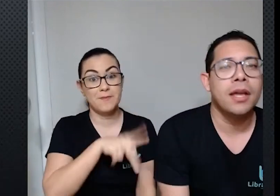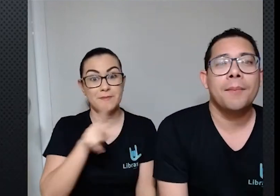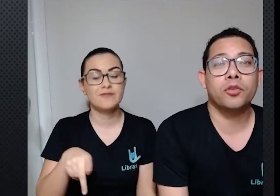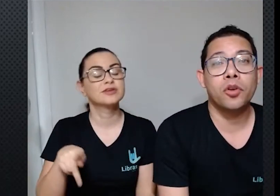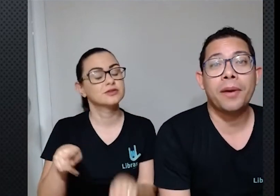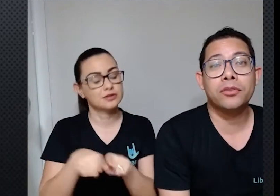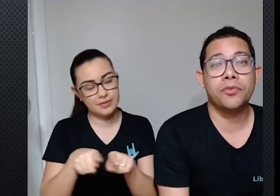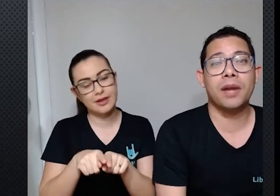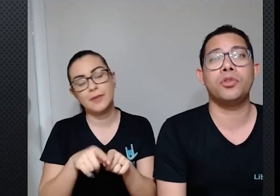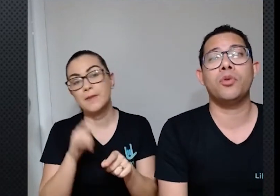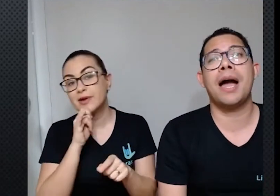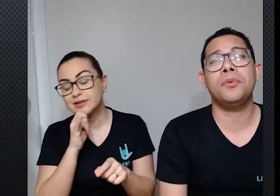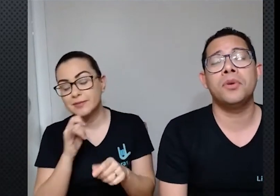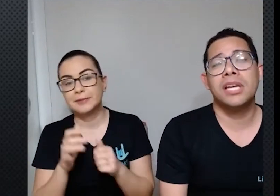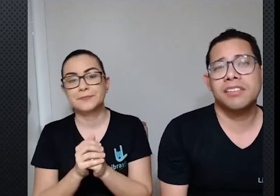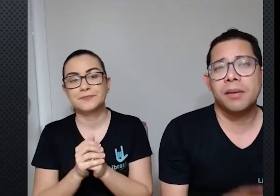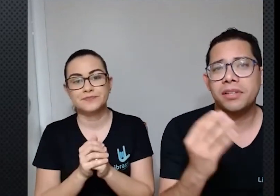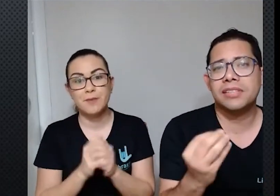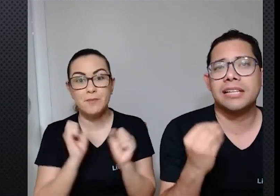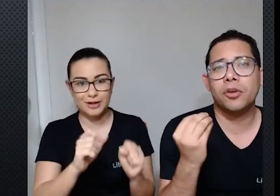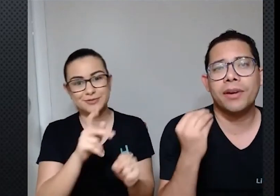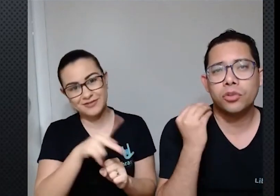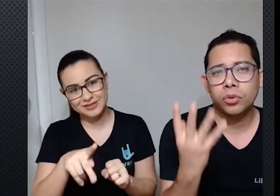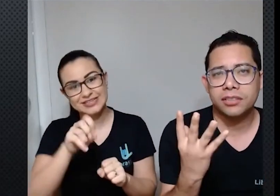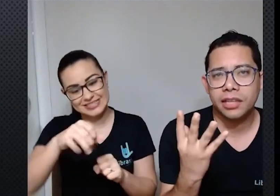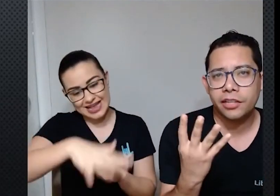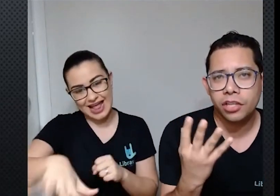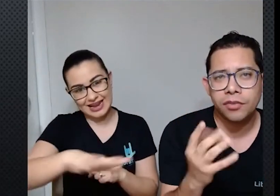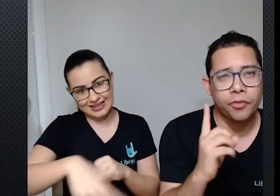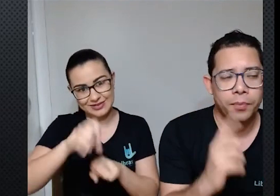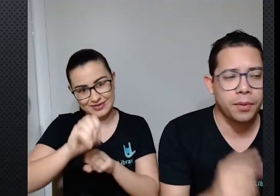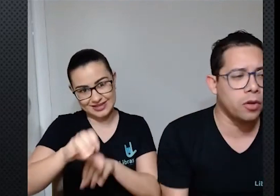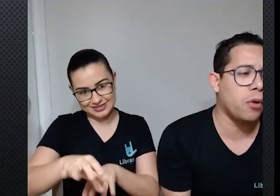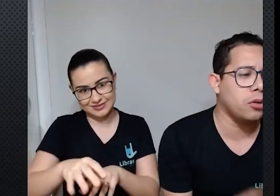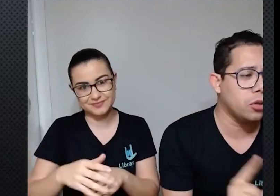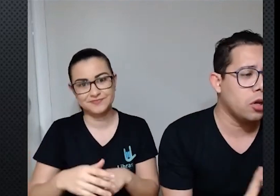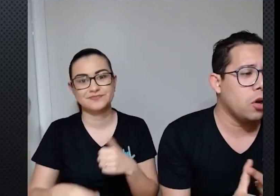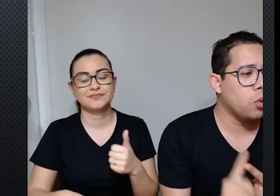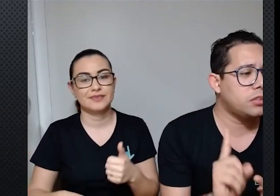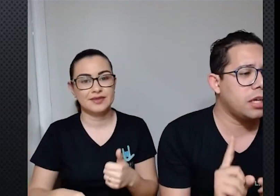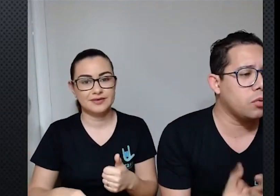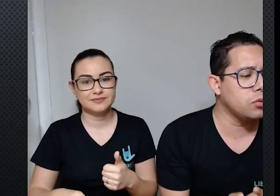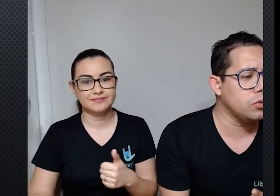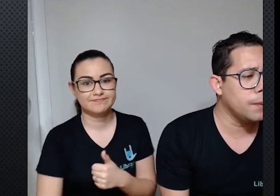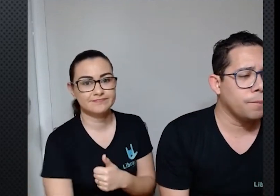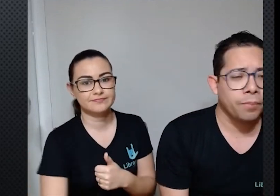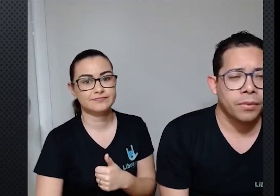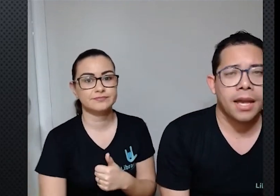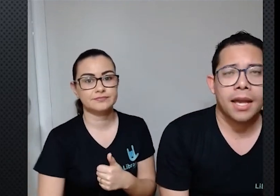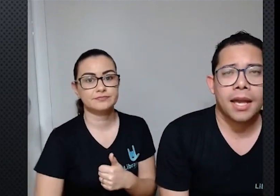educação, mas quando o pastor fala muito rápido, você vai precisar ter uma escuta seletiva, foi o primeiro ponto. O